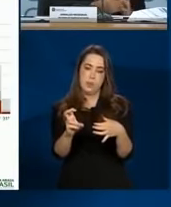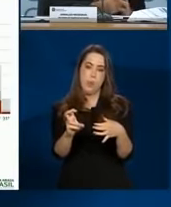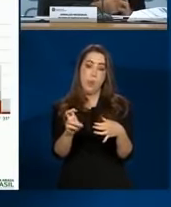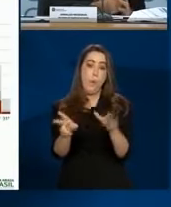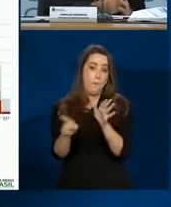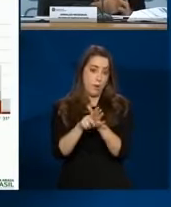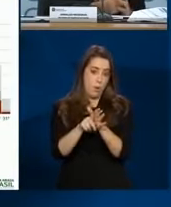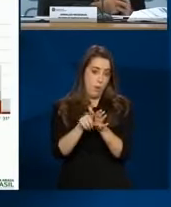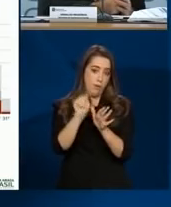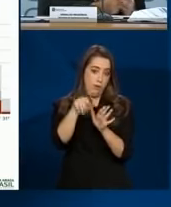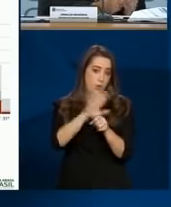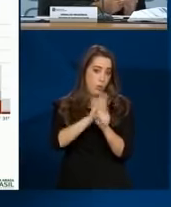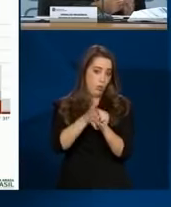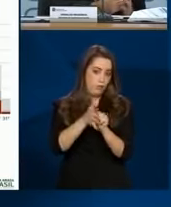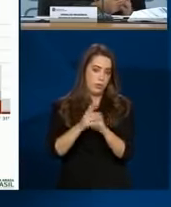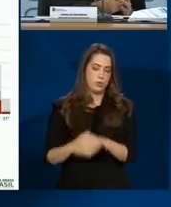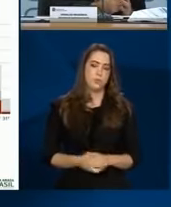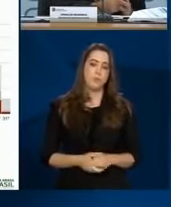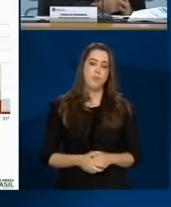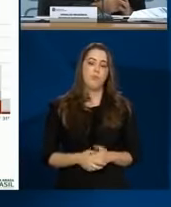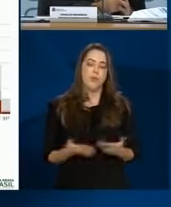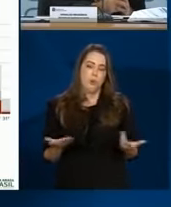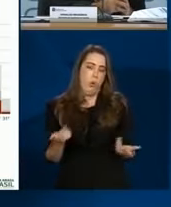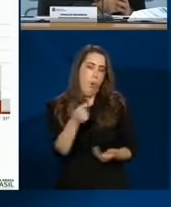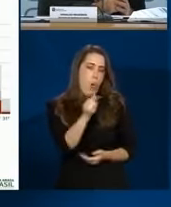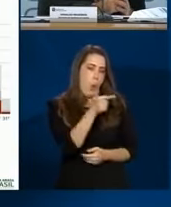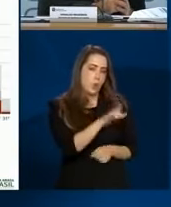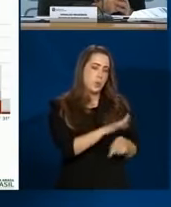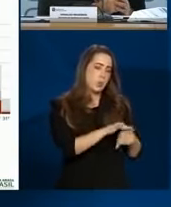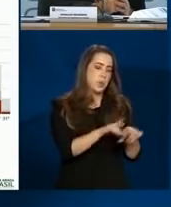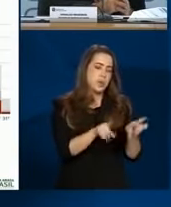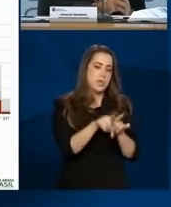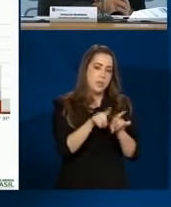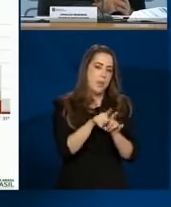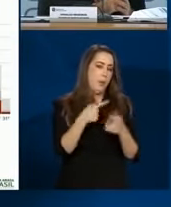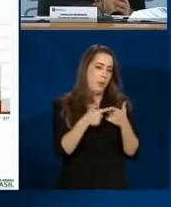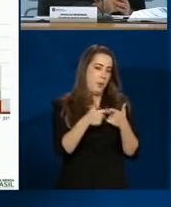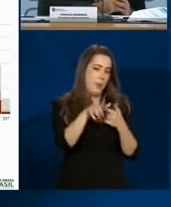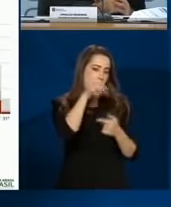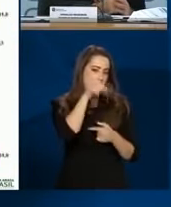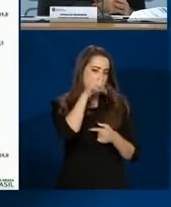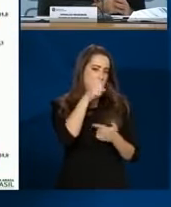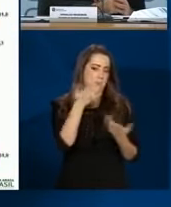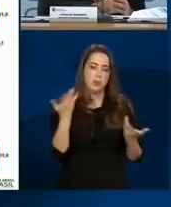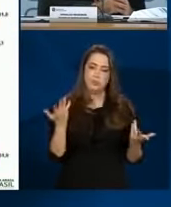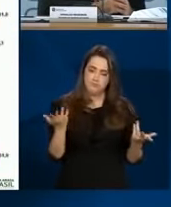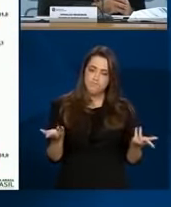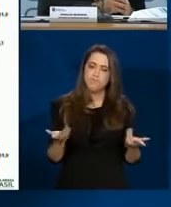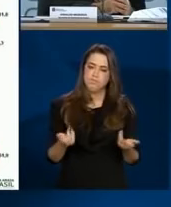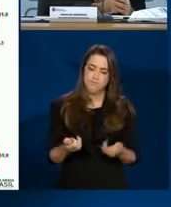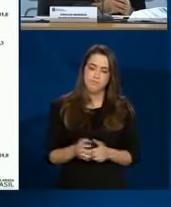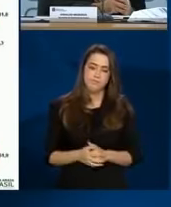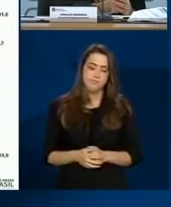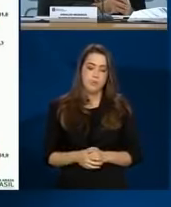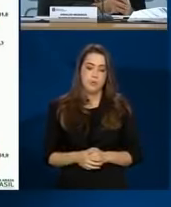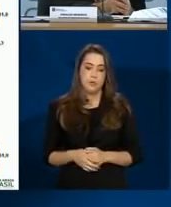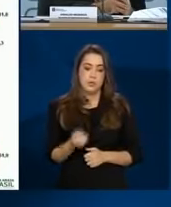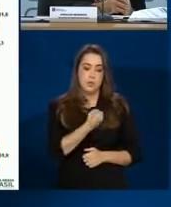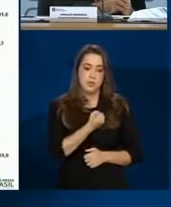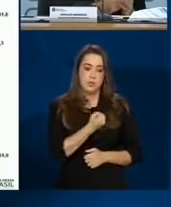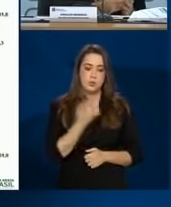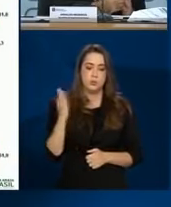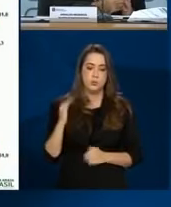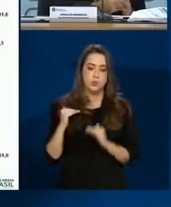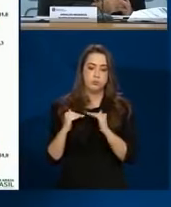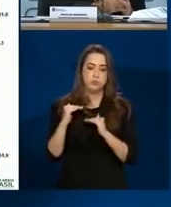etiologias que causam síndrome respiratória aguda grave. Próximo slide. Esse dado não muda,